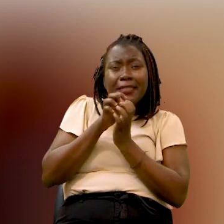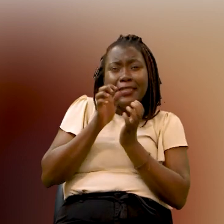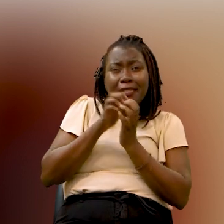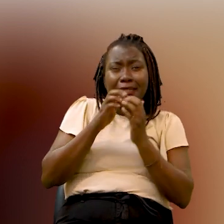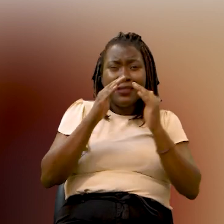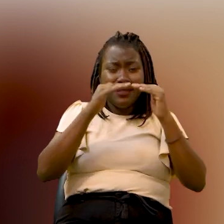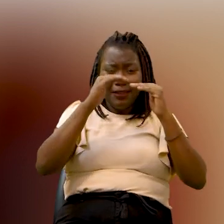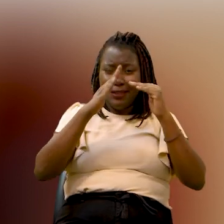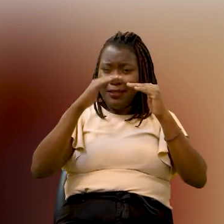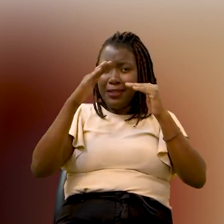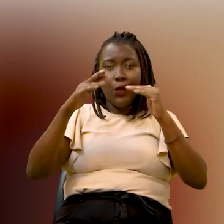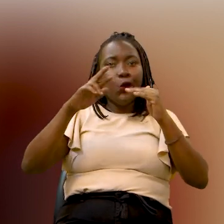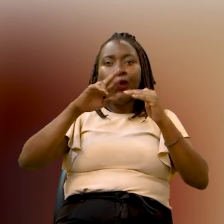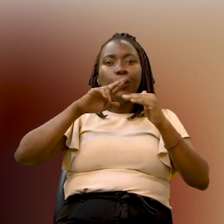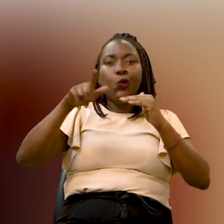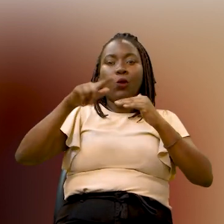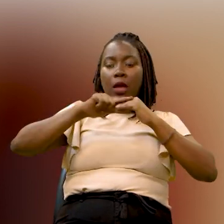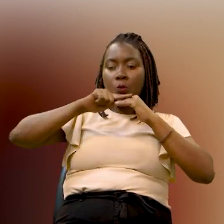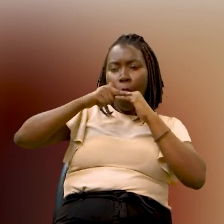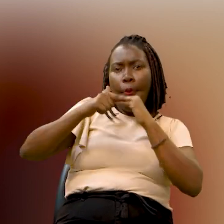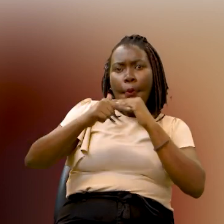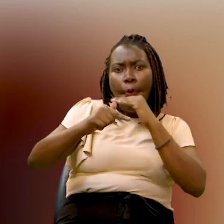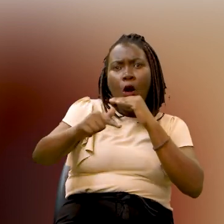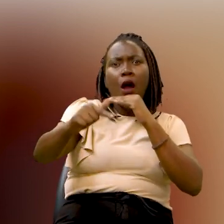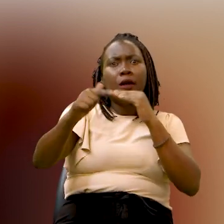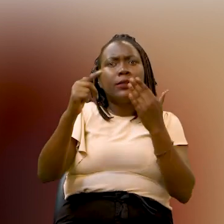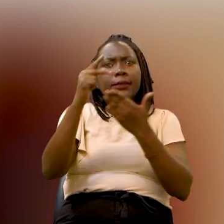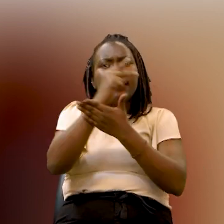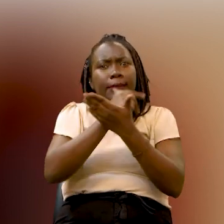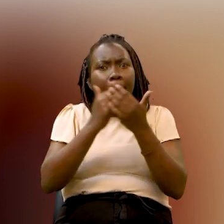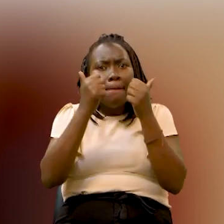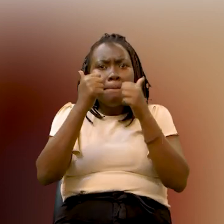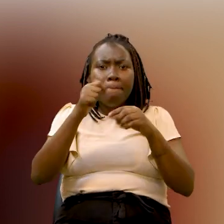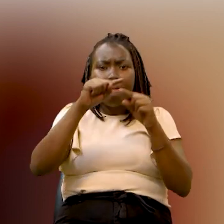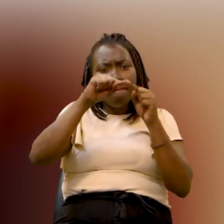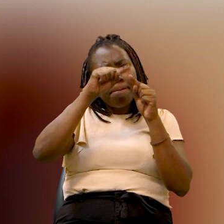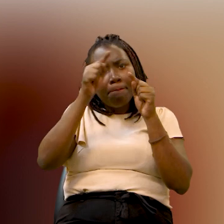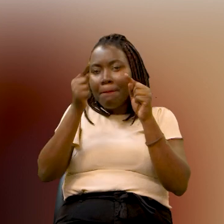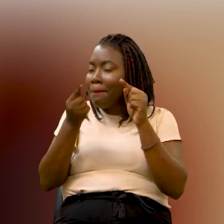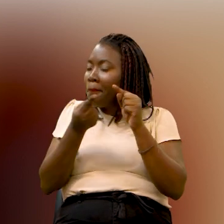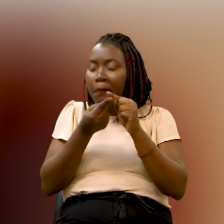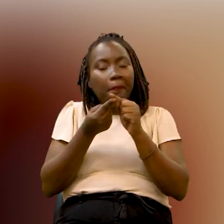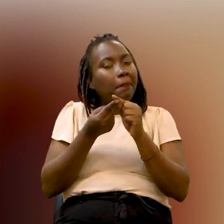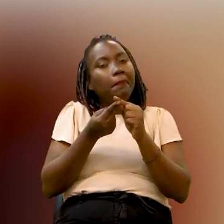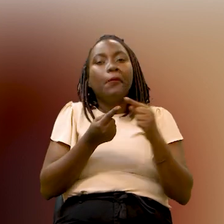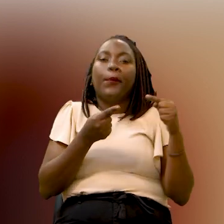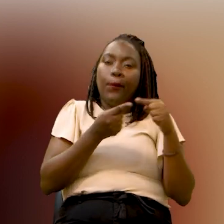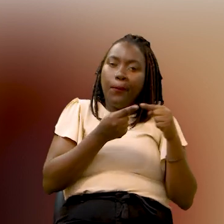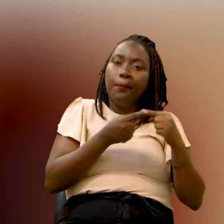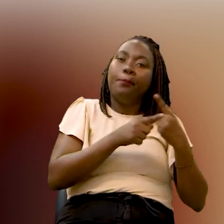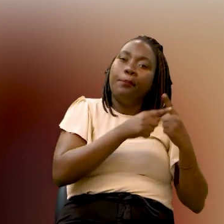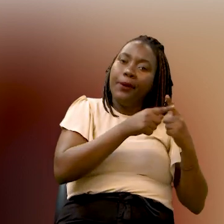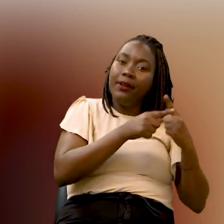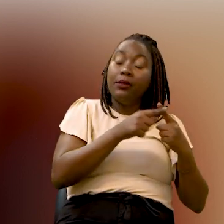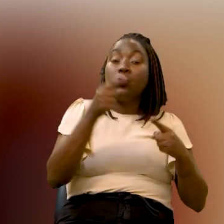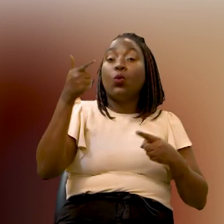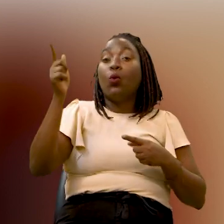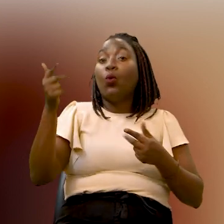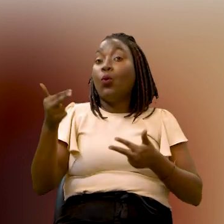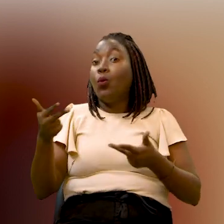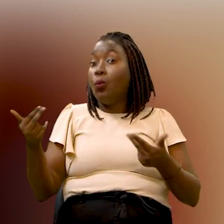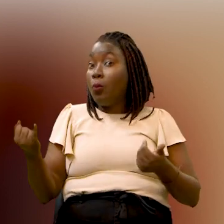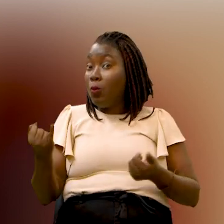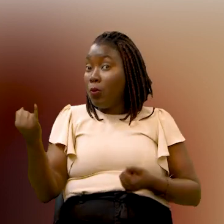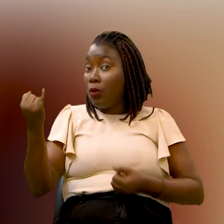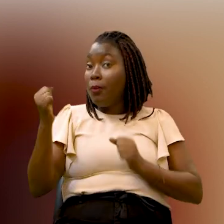serrilhada, denteada, não é lisa e bem desenhada, que é característica das pintas benignas.